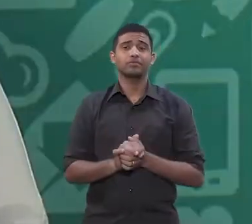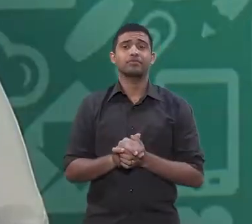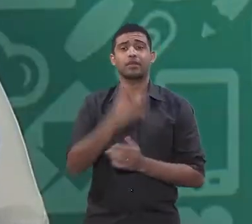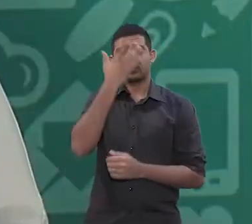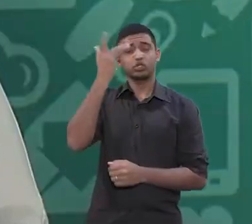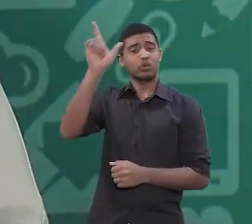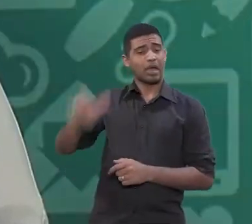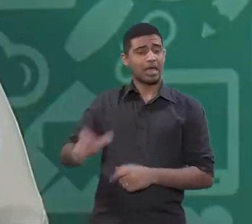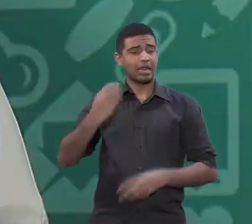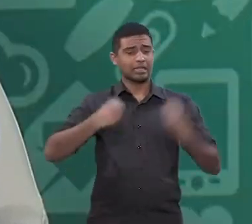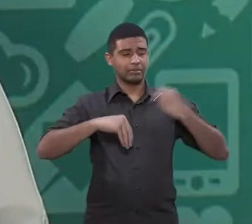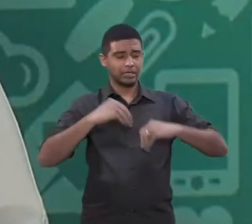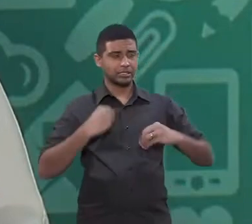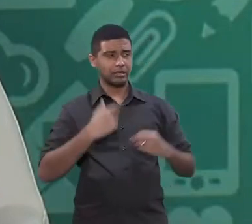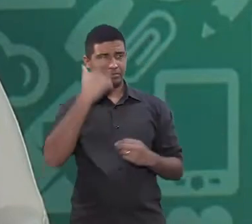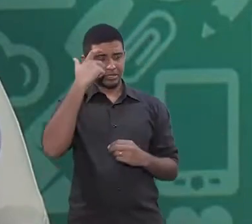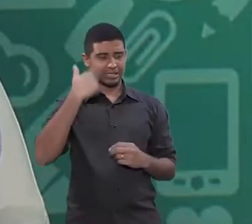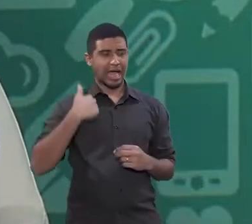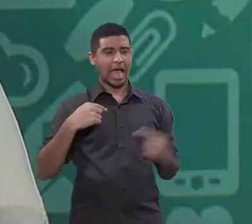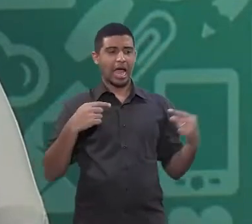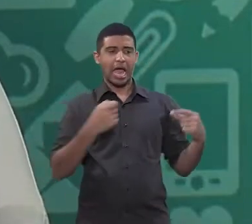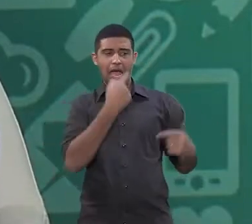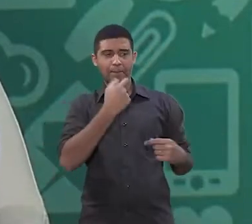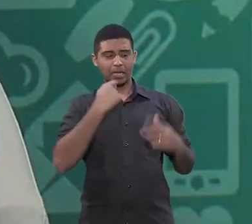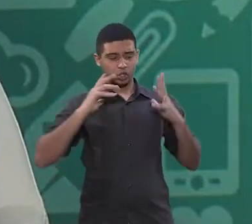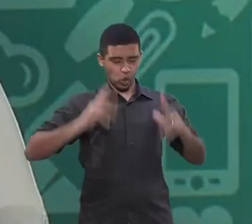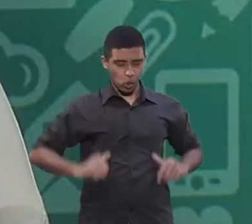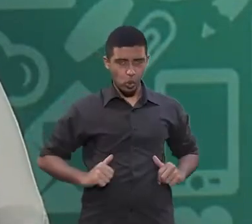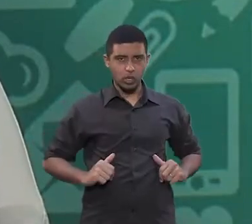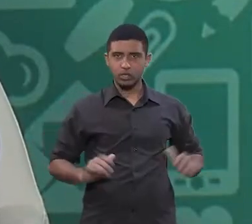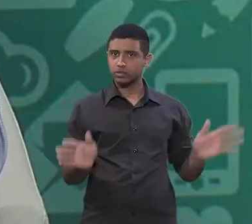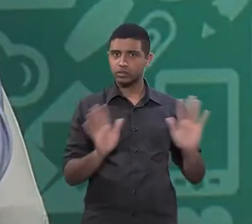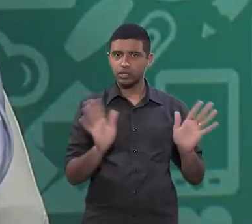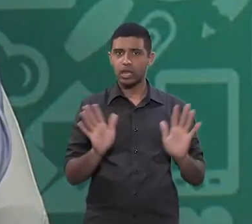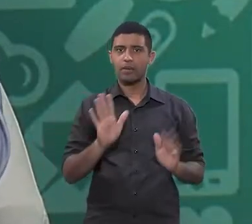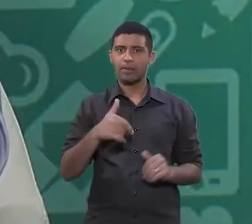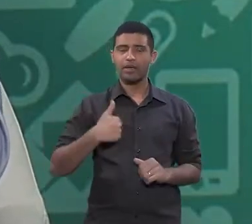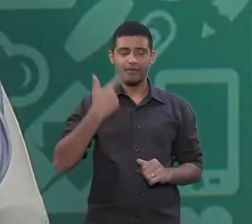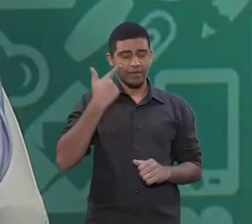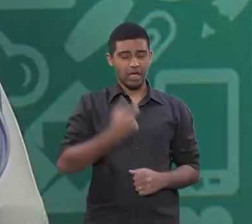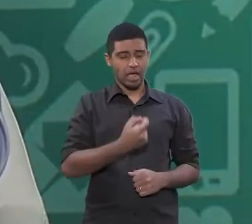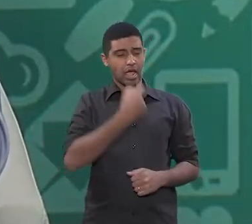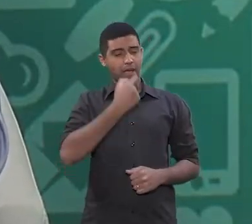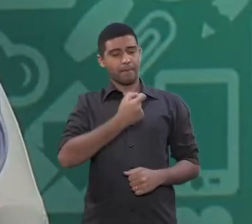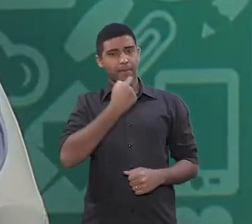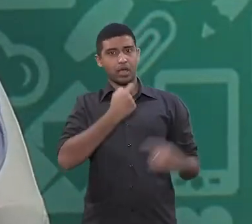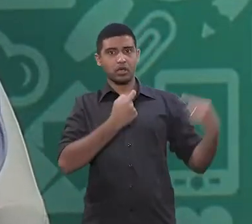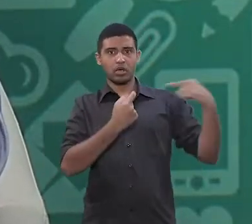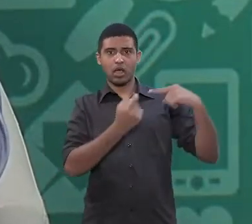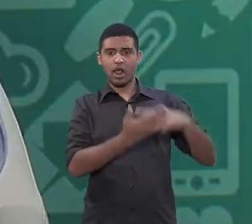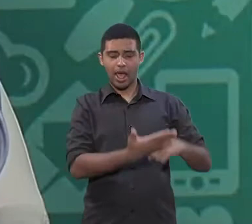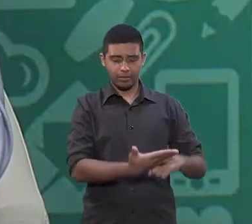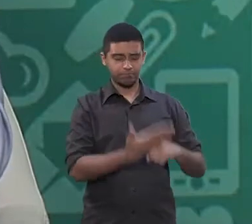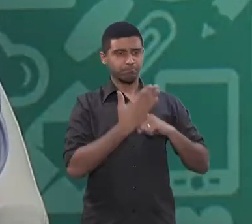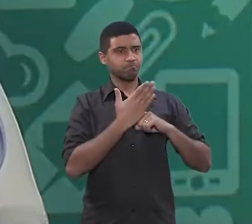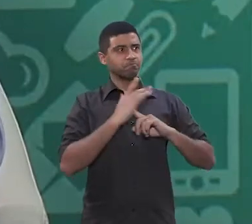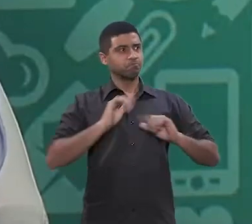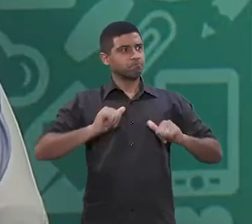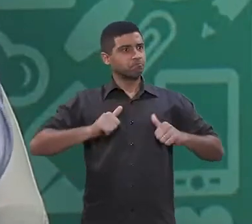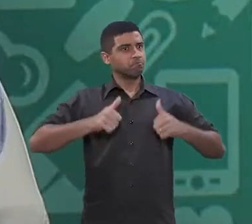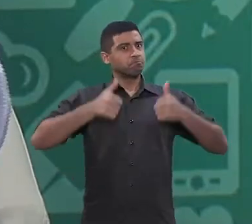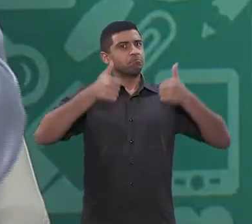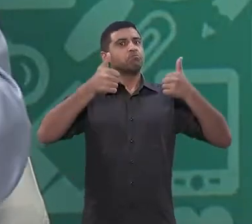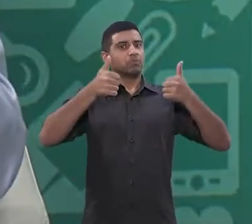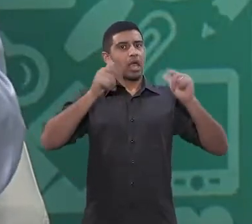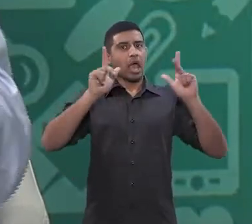ele entender que, não que a cura dele está ali, na verdade, mas que aquilo ali é uma ferramenta muito importante,